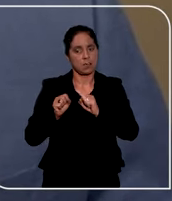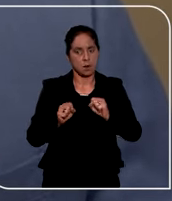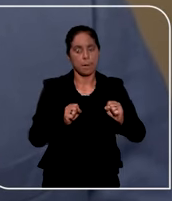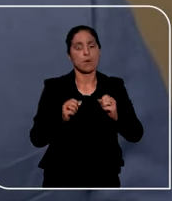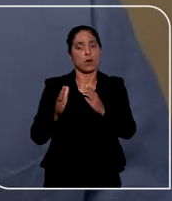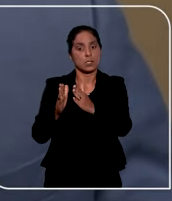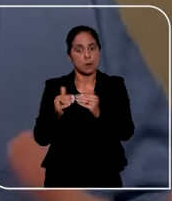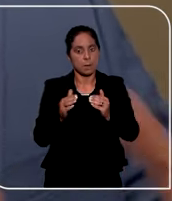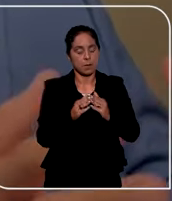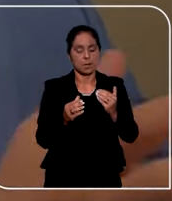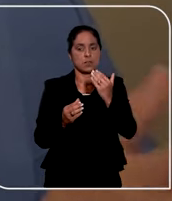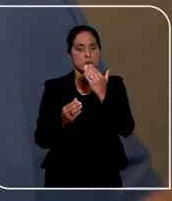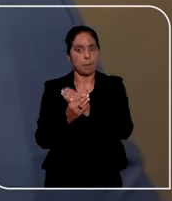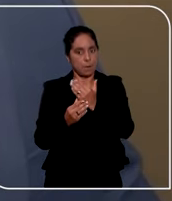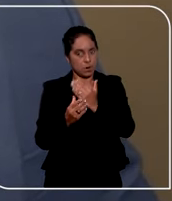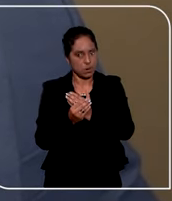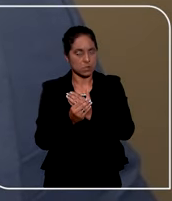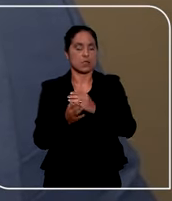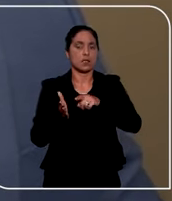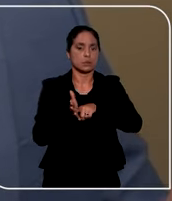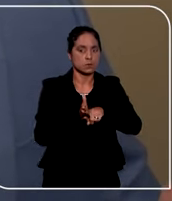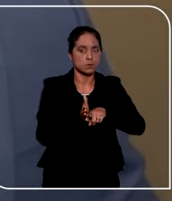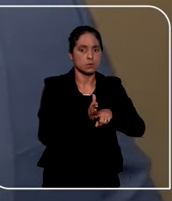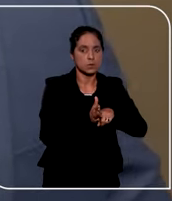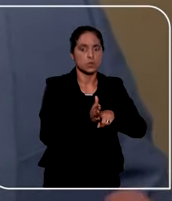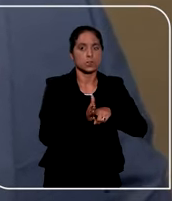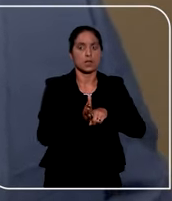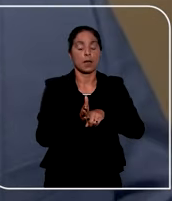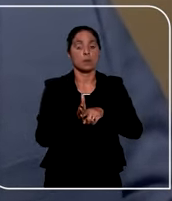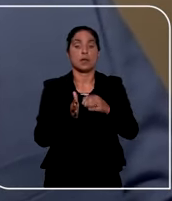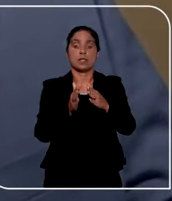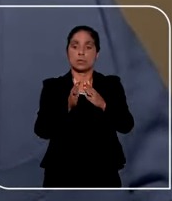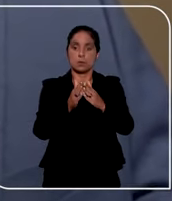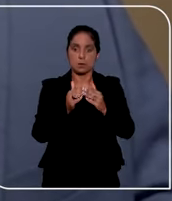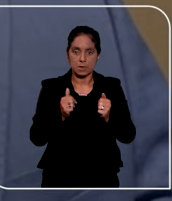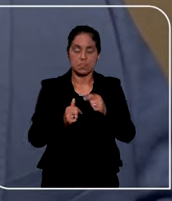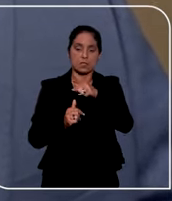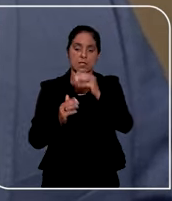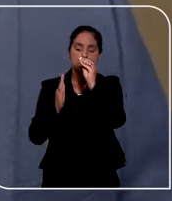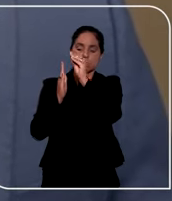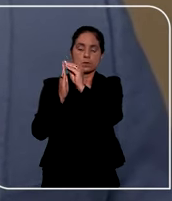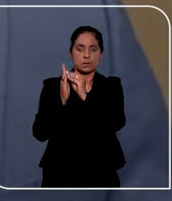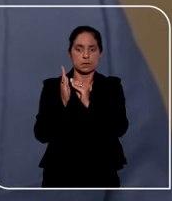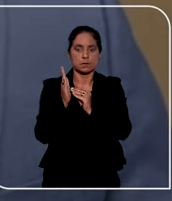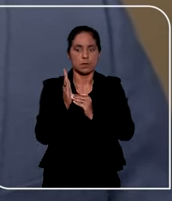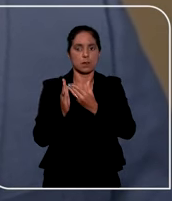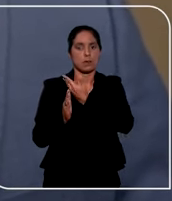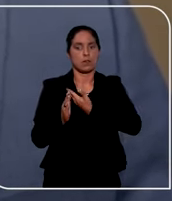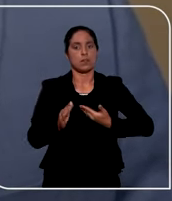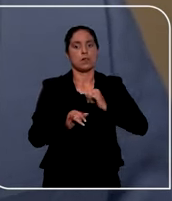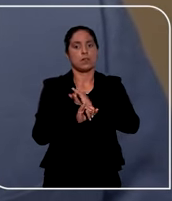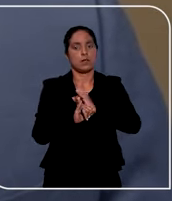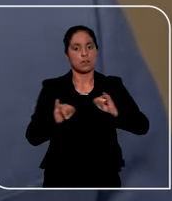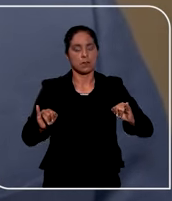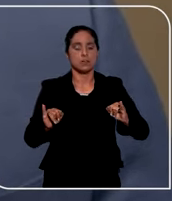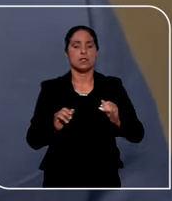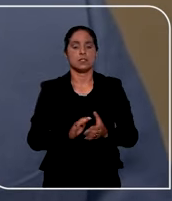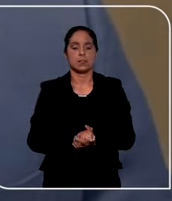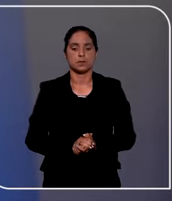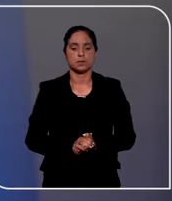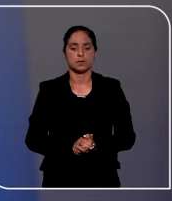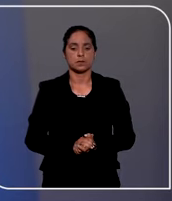seja ele vai abrir um processo a parte do inventário para chamar o inventar an a prestar contas da sua administração